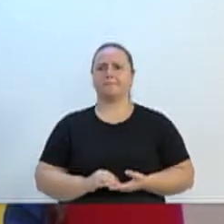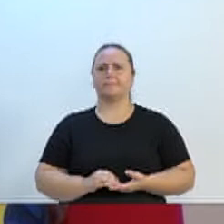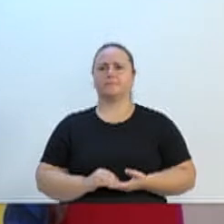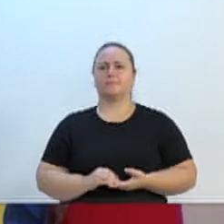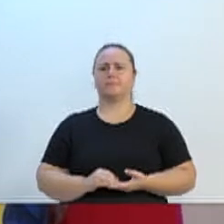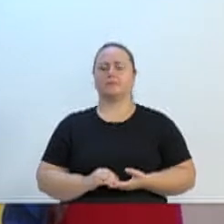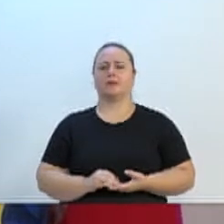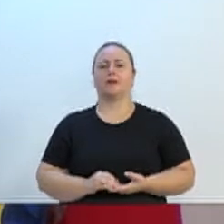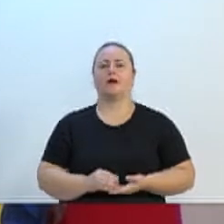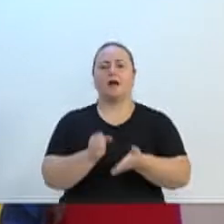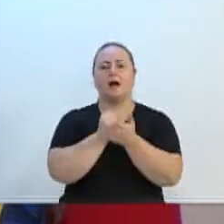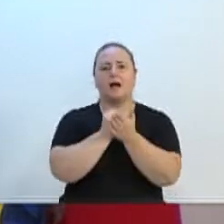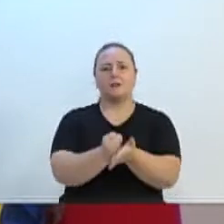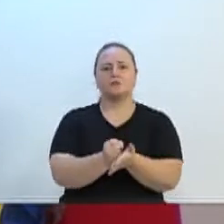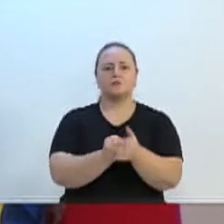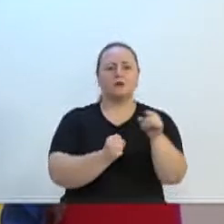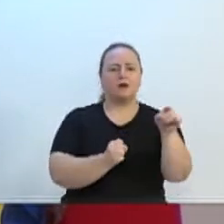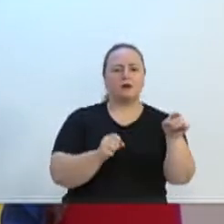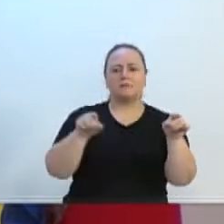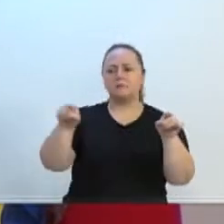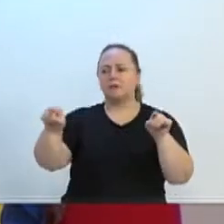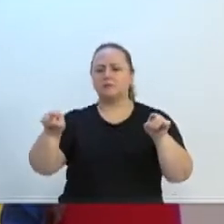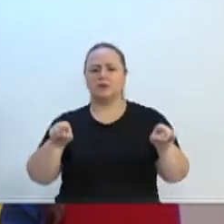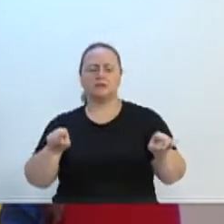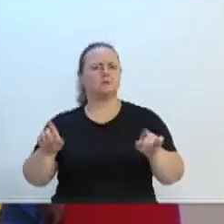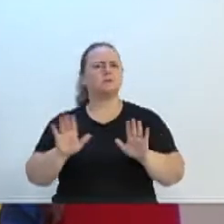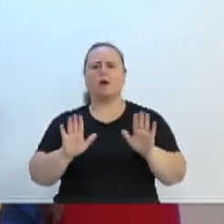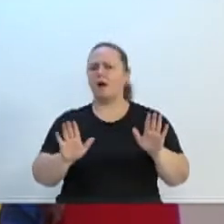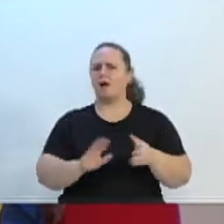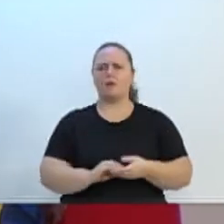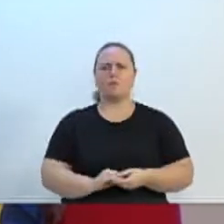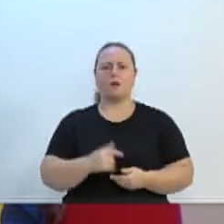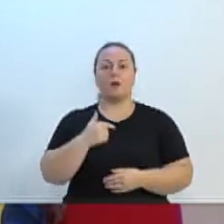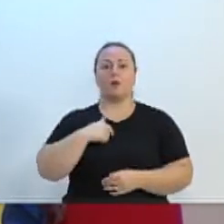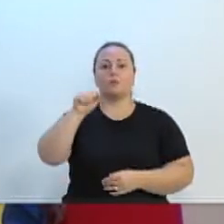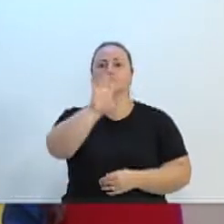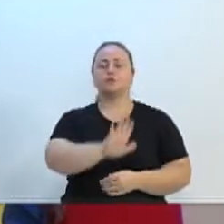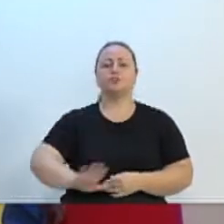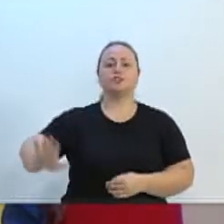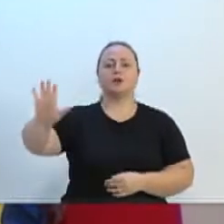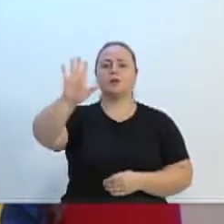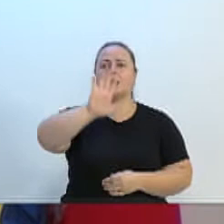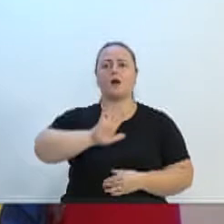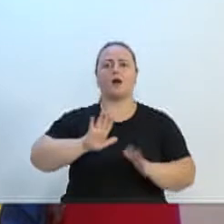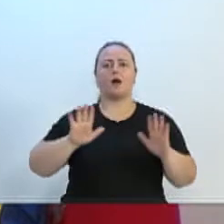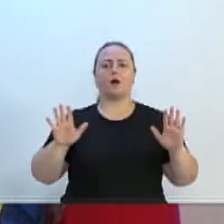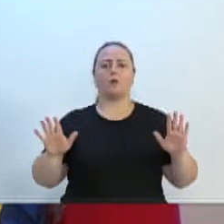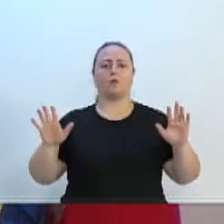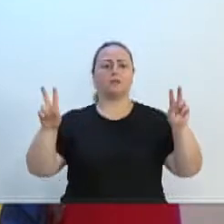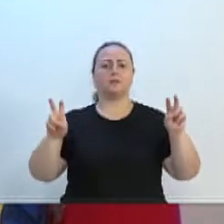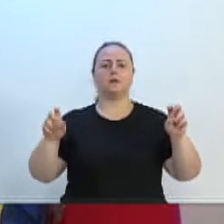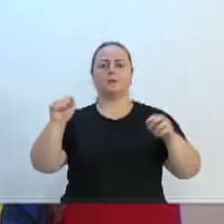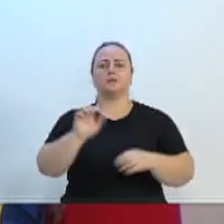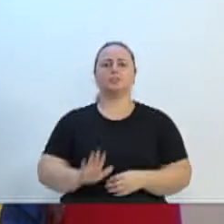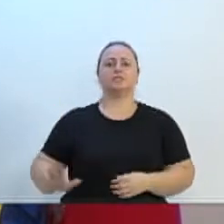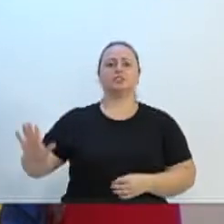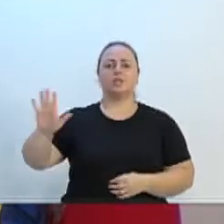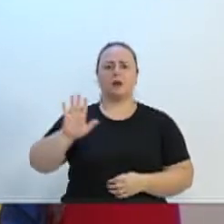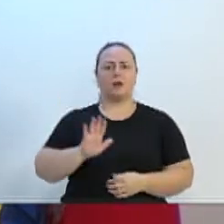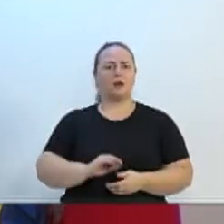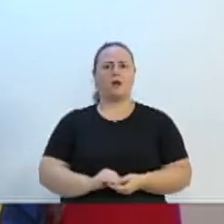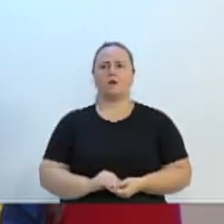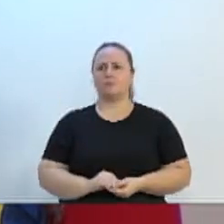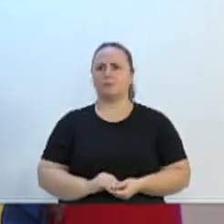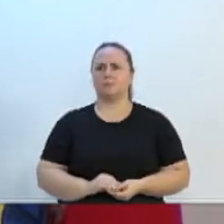querer ajudar A, B ou C. Eu fui no grande grupo, eu fui pelo assunto que a matéria colocava. Eu